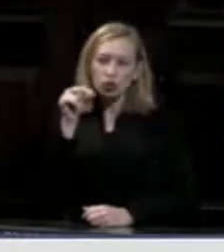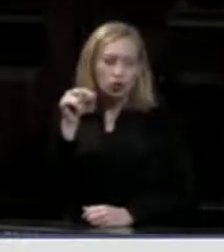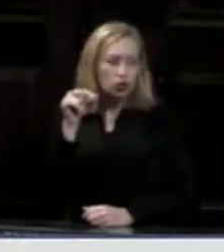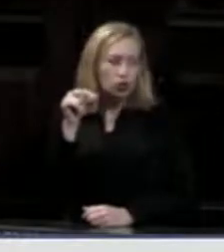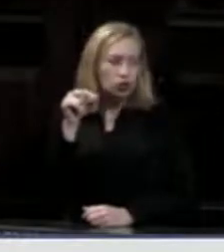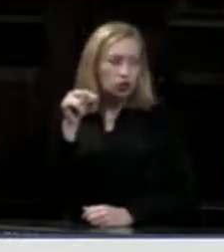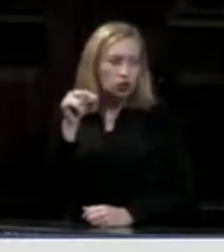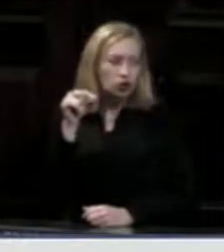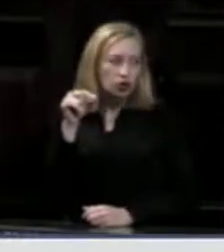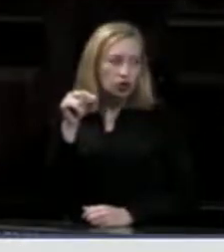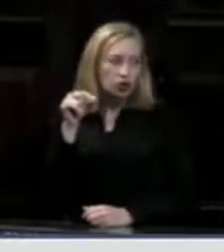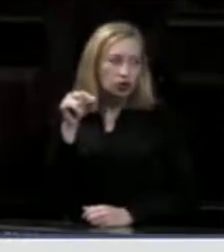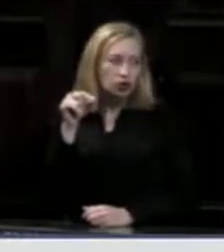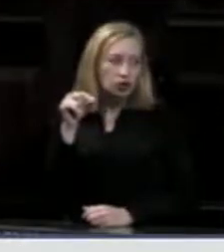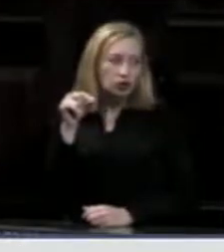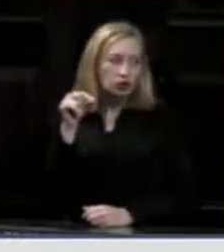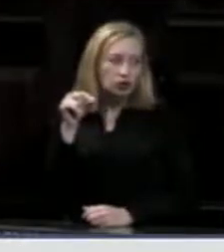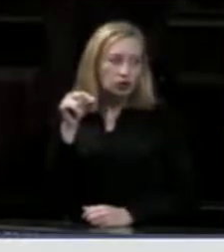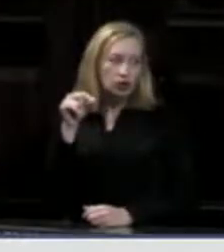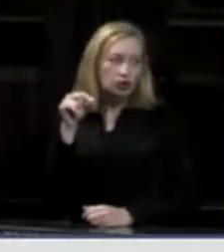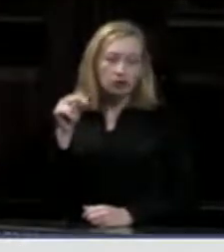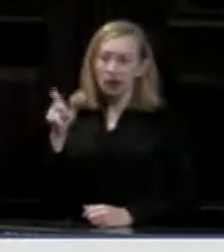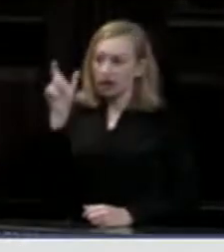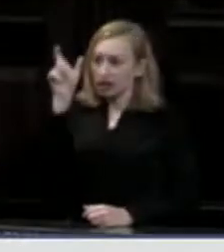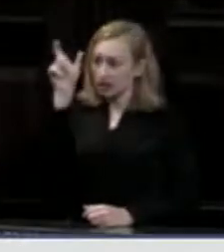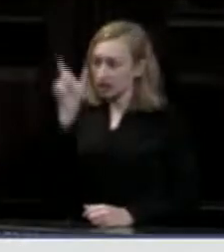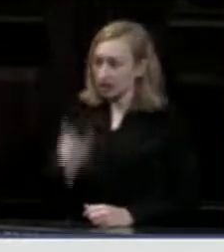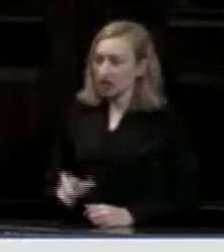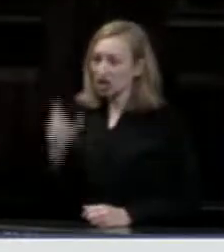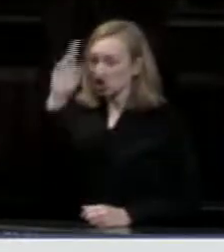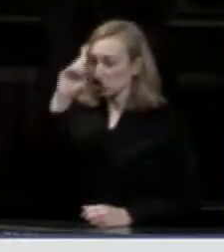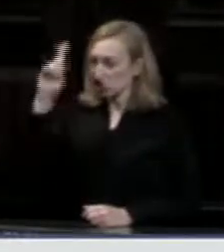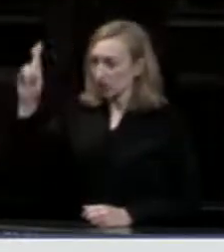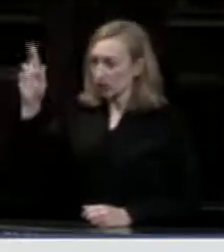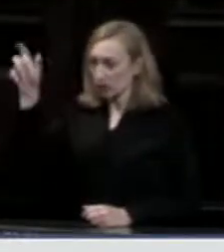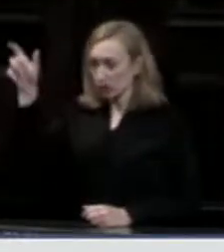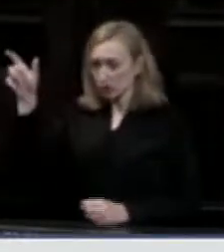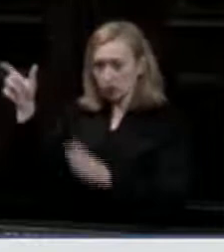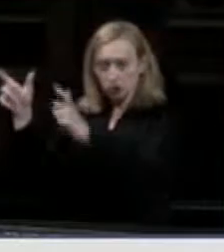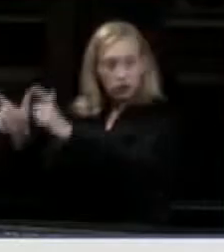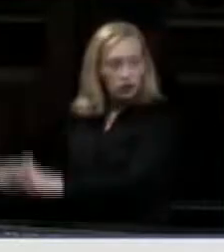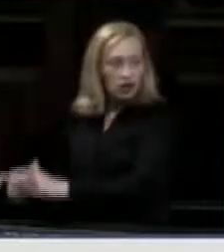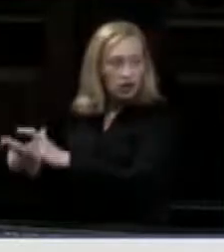um cargo de chefia, e eram poucos, ele